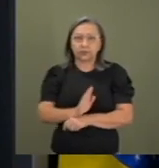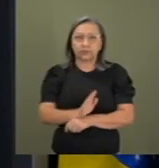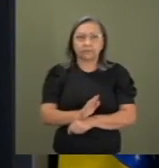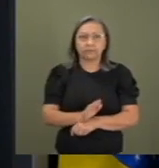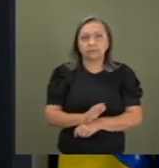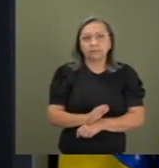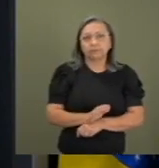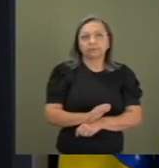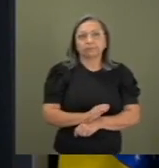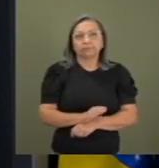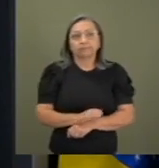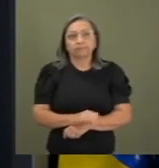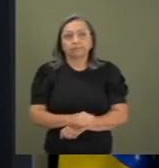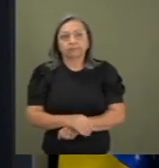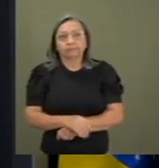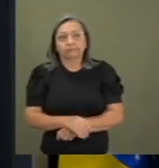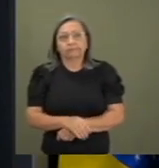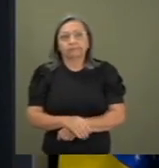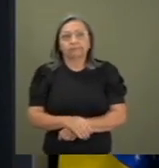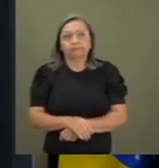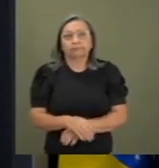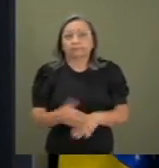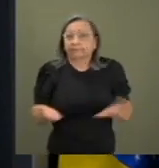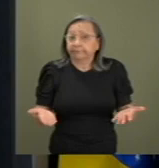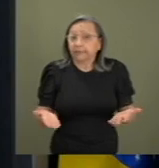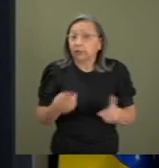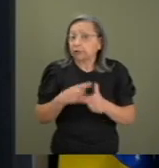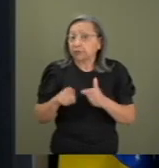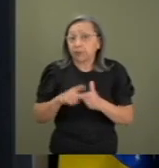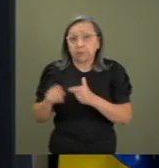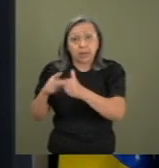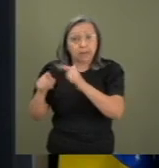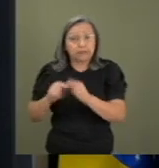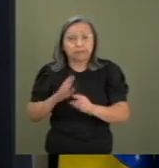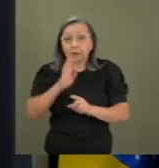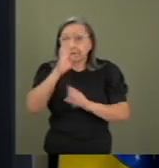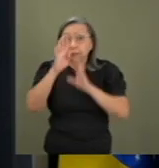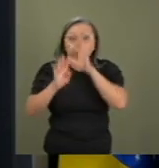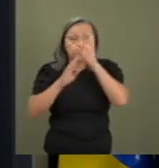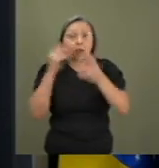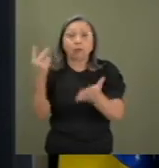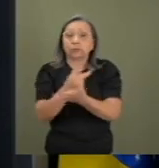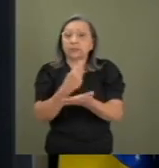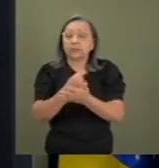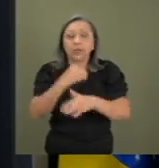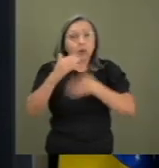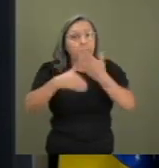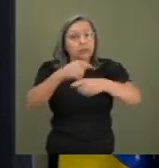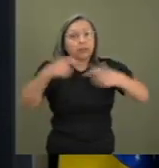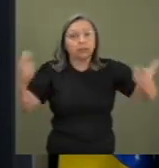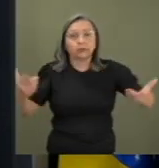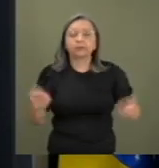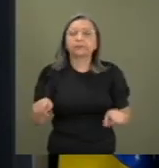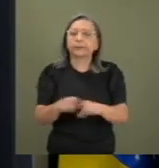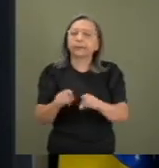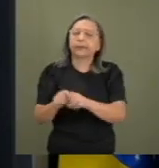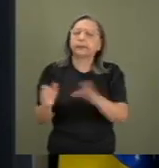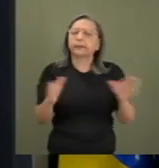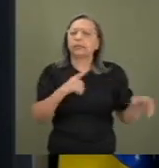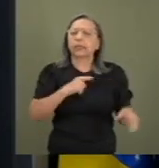que dentro. E as crises acontecendo, se multiplicando no nosso país. Há também o